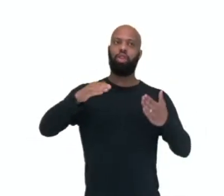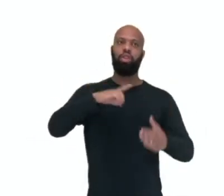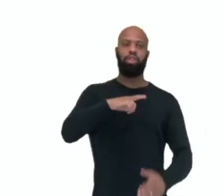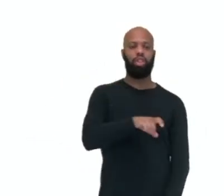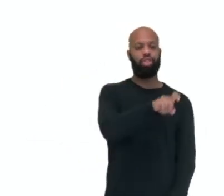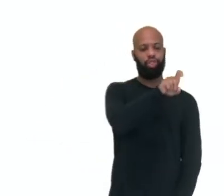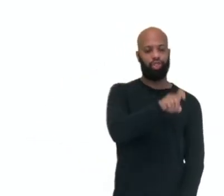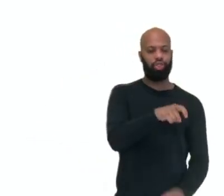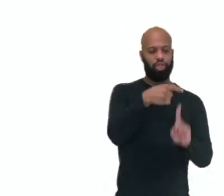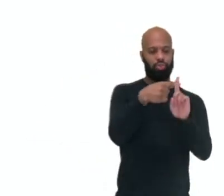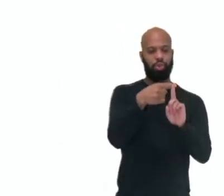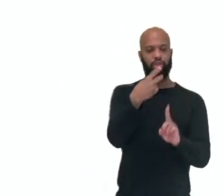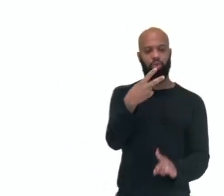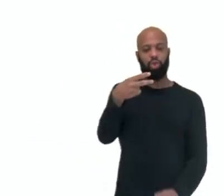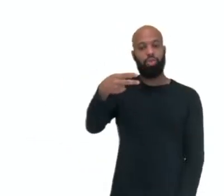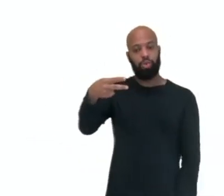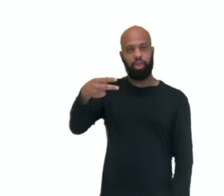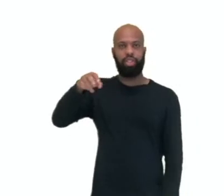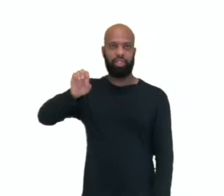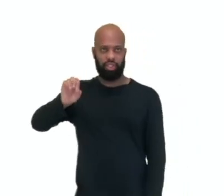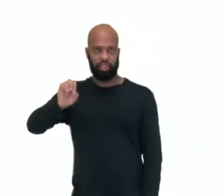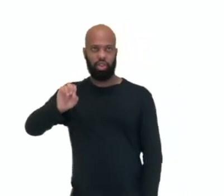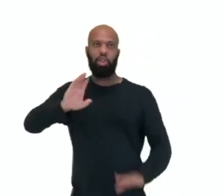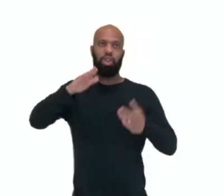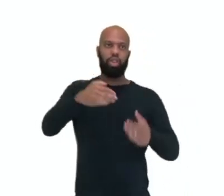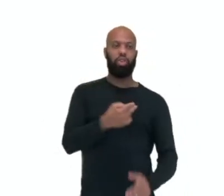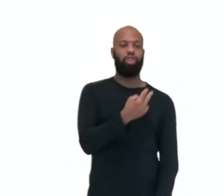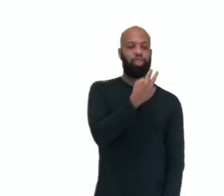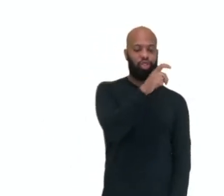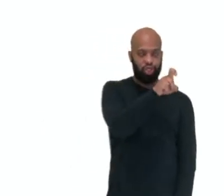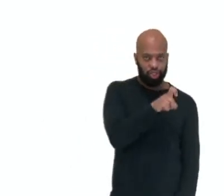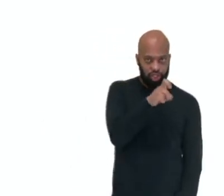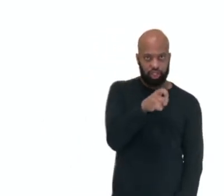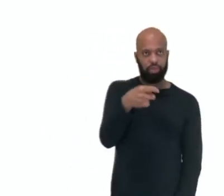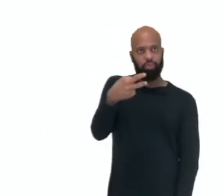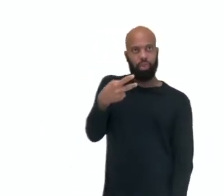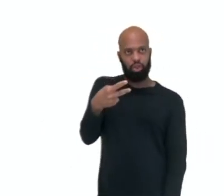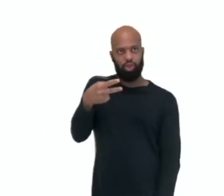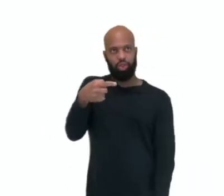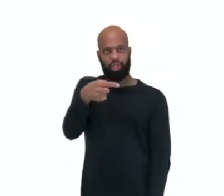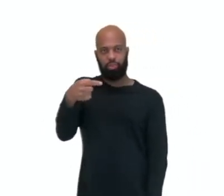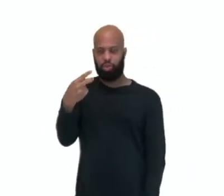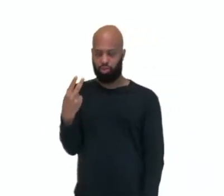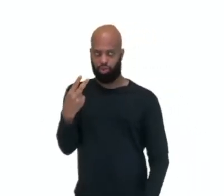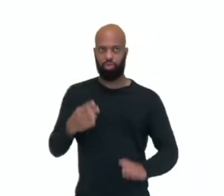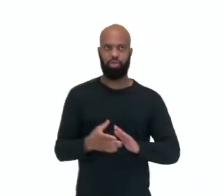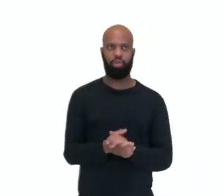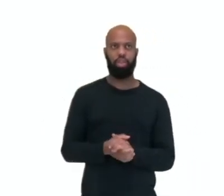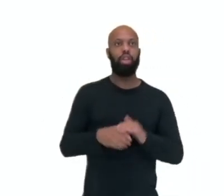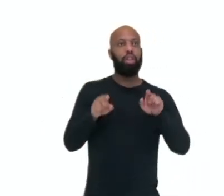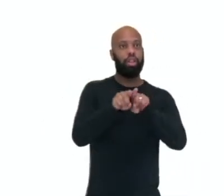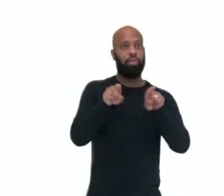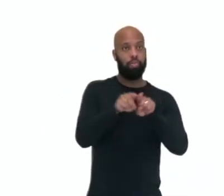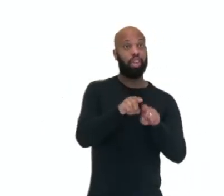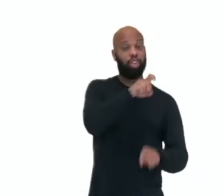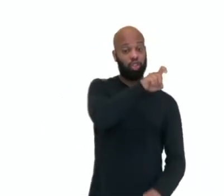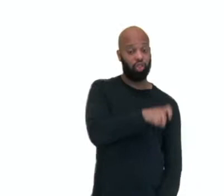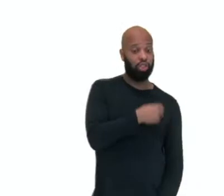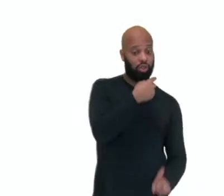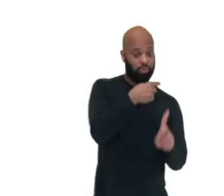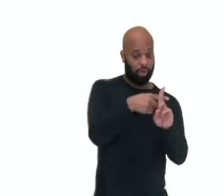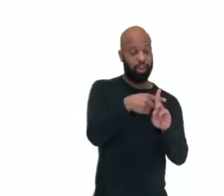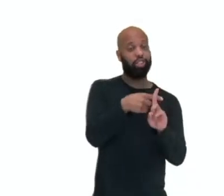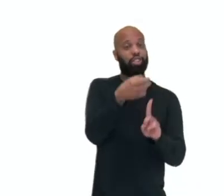que ser maior que menos 2. X mais 6 tem que ser maior do que zero. Então, meu x tem que ser maior que o menos